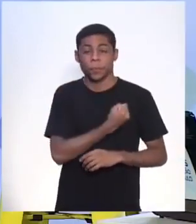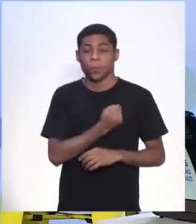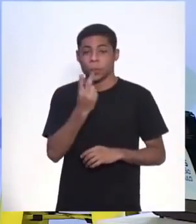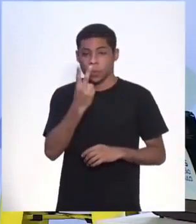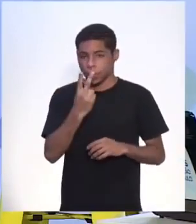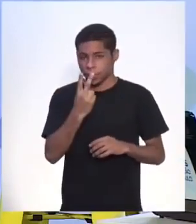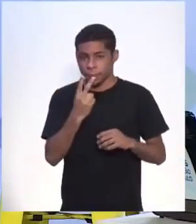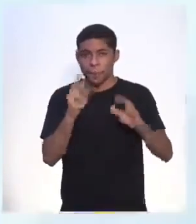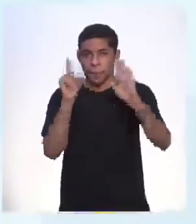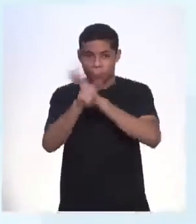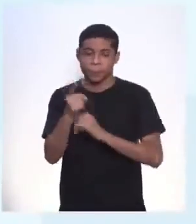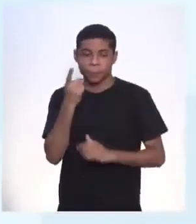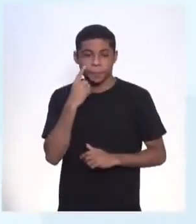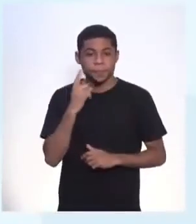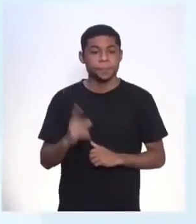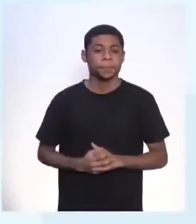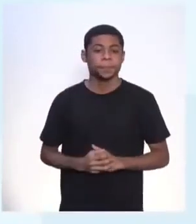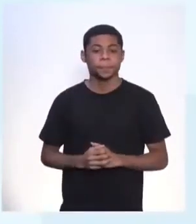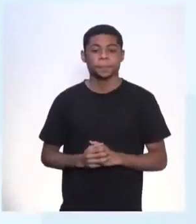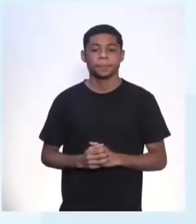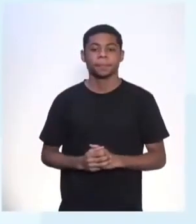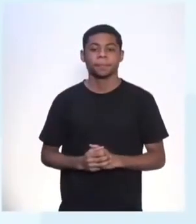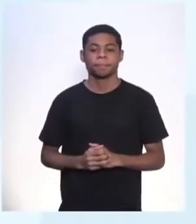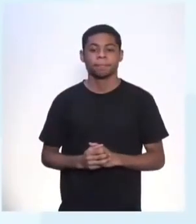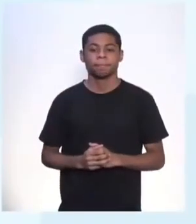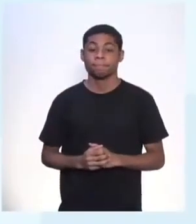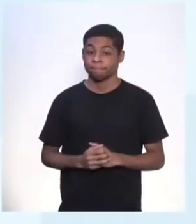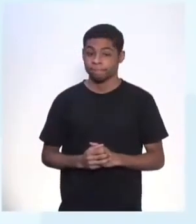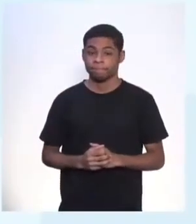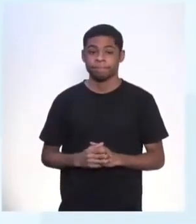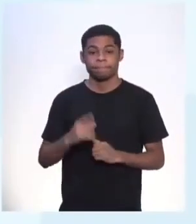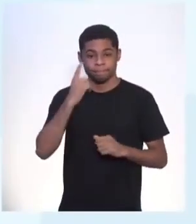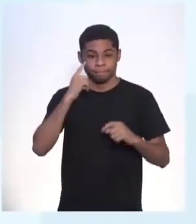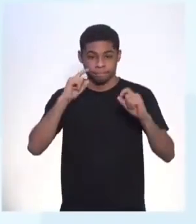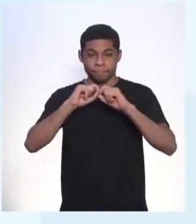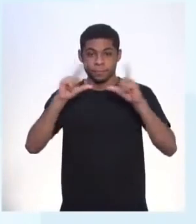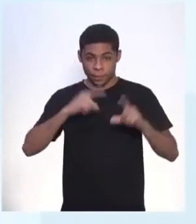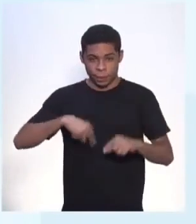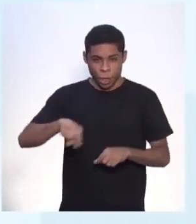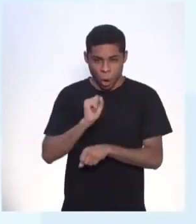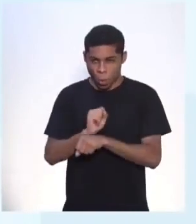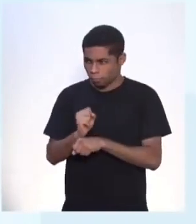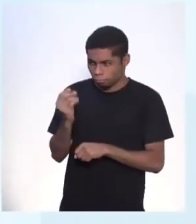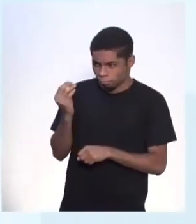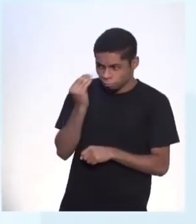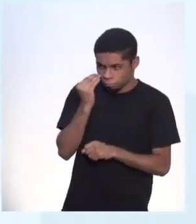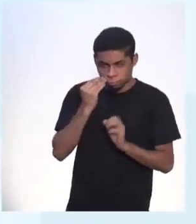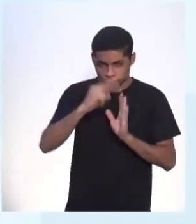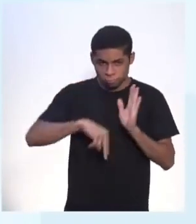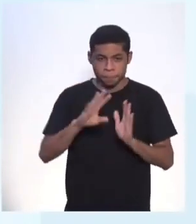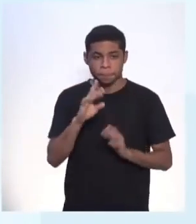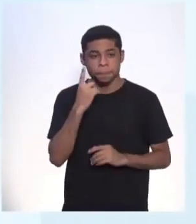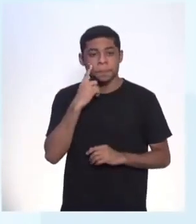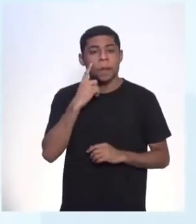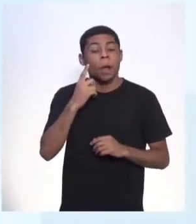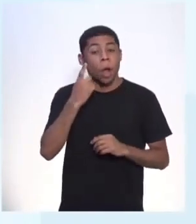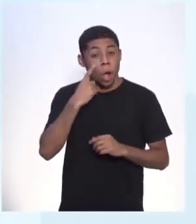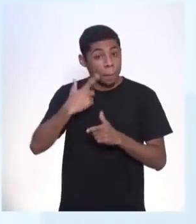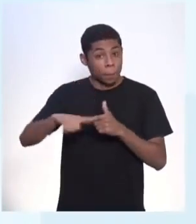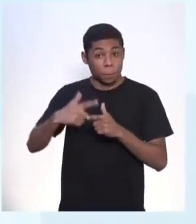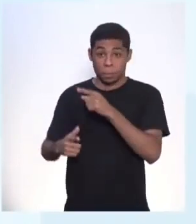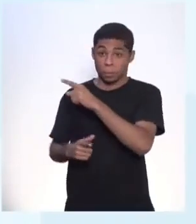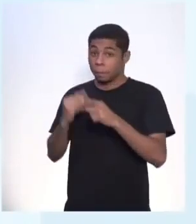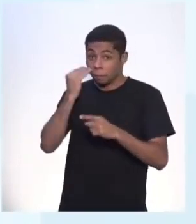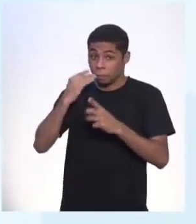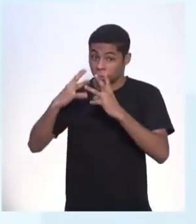Tony. Tá? Bora. Olha lá. Tá? Vai aparecer aí para o pessoal, tá? E a gente aguarda. Vamos fazer a leitura? Leia o problema a seguir. No